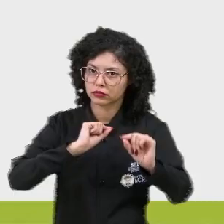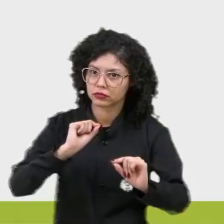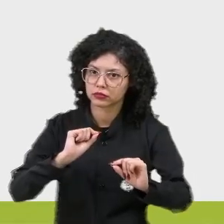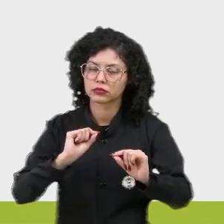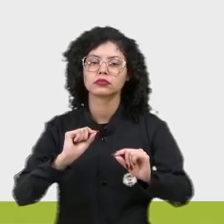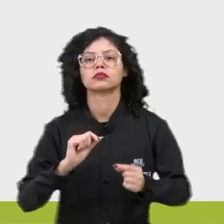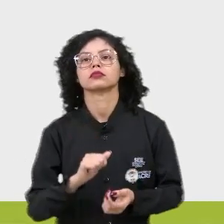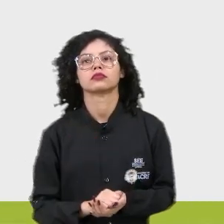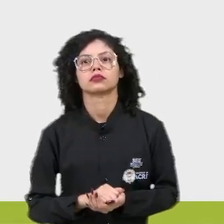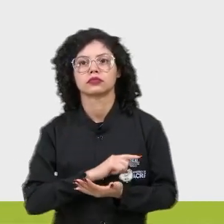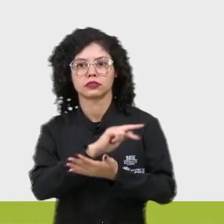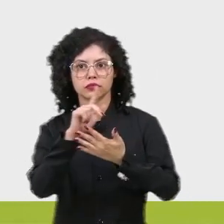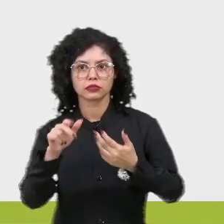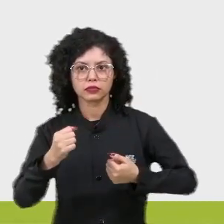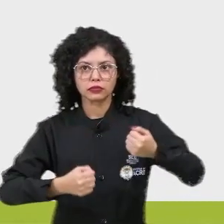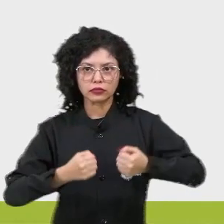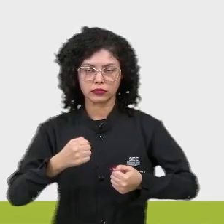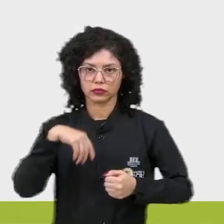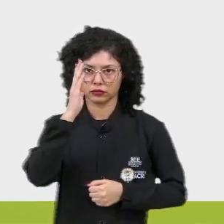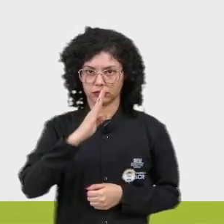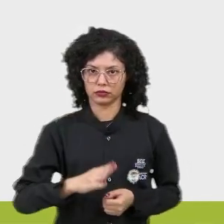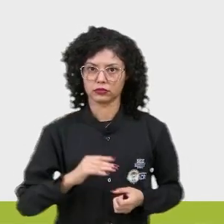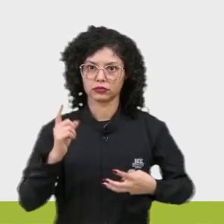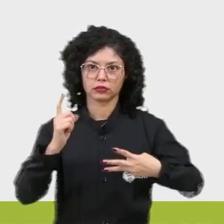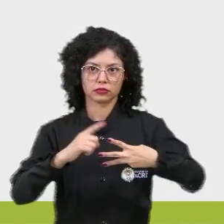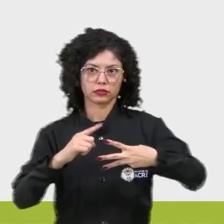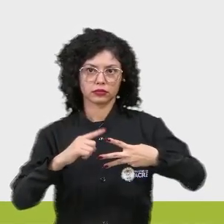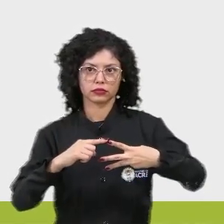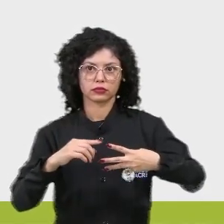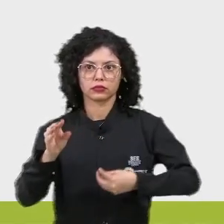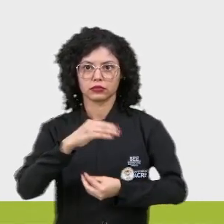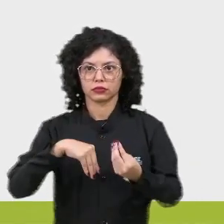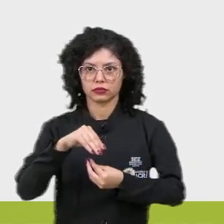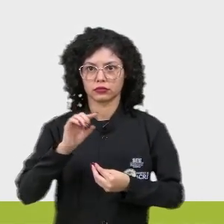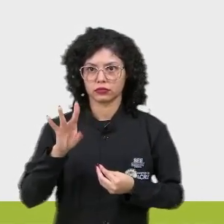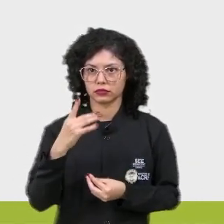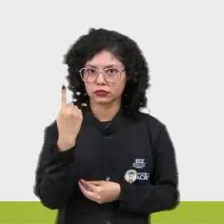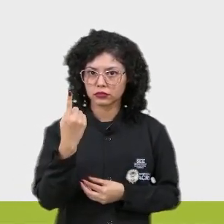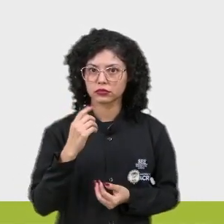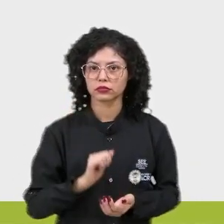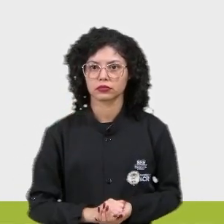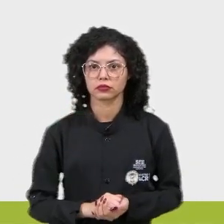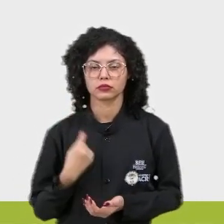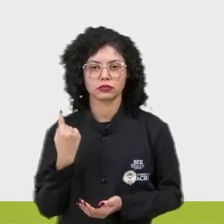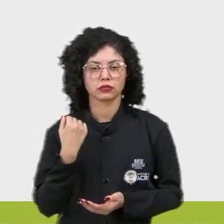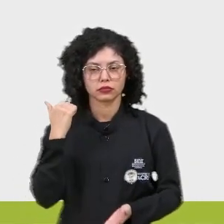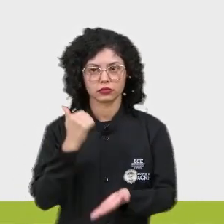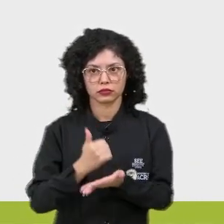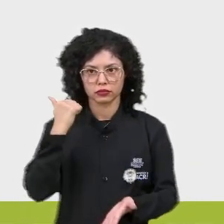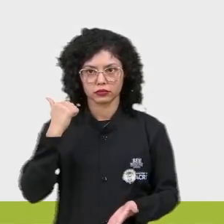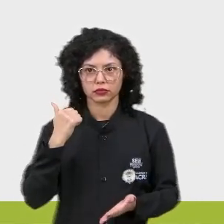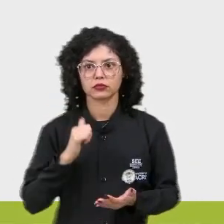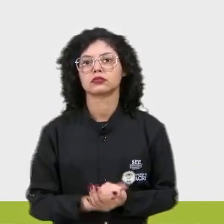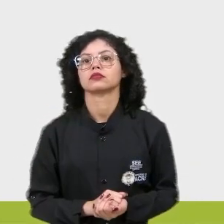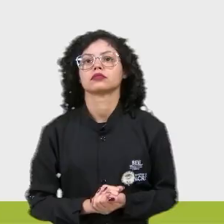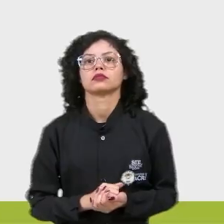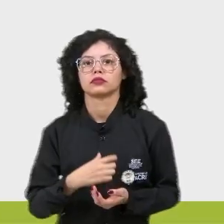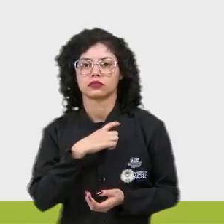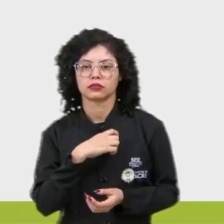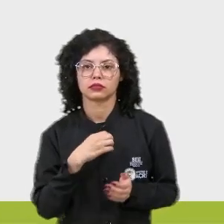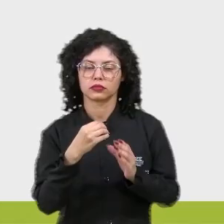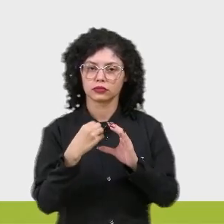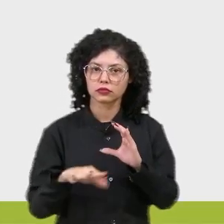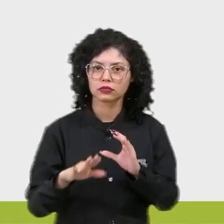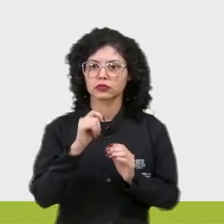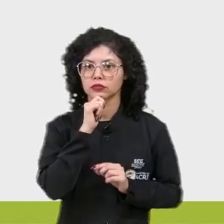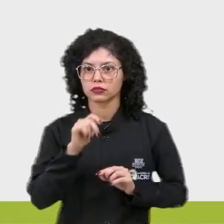nos modais de transporte do Brasil. Então, modal envolve apenas um transporte e um único contrato, ou seja, está sendo